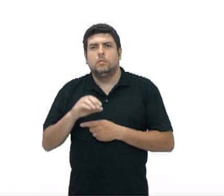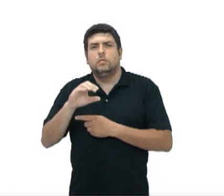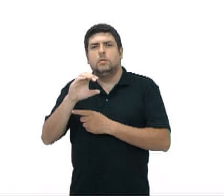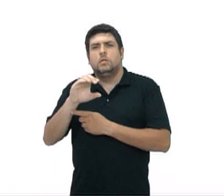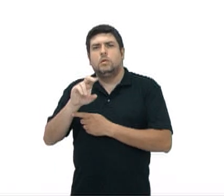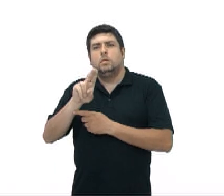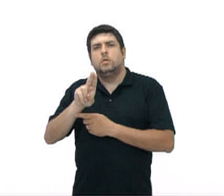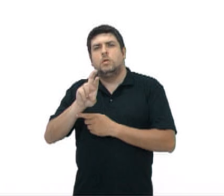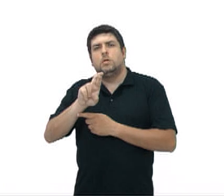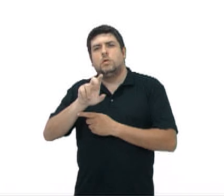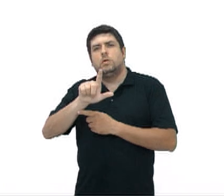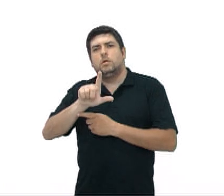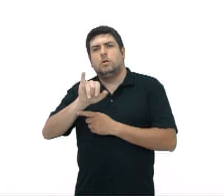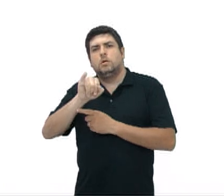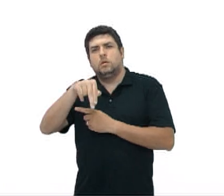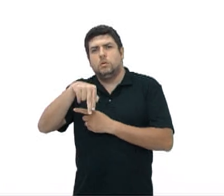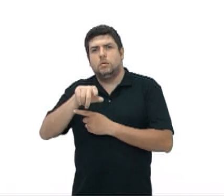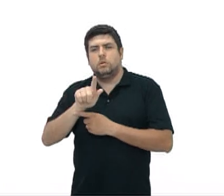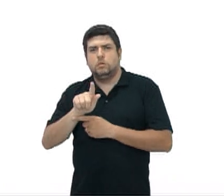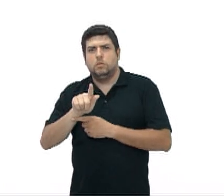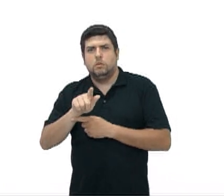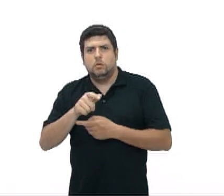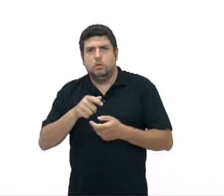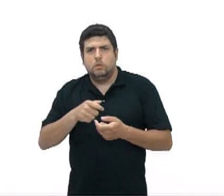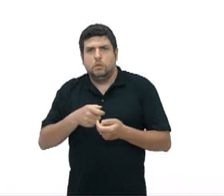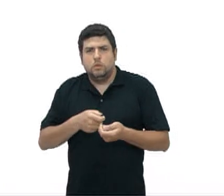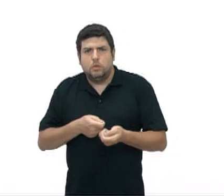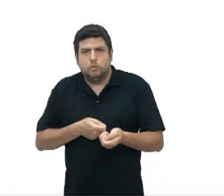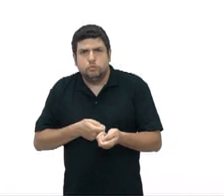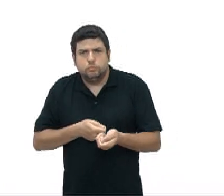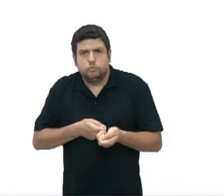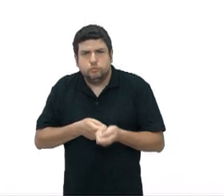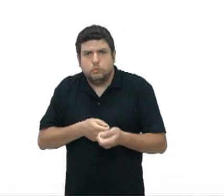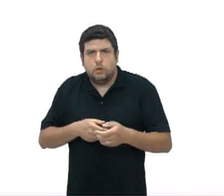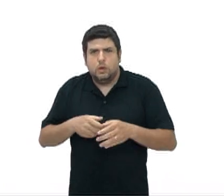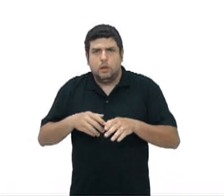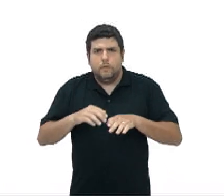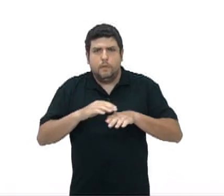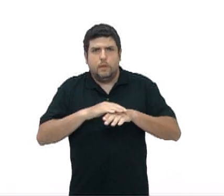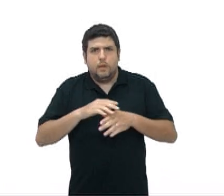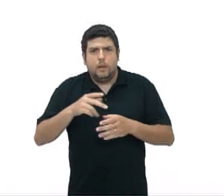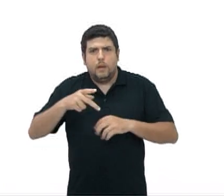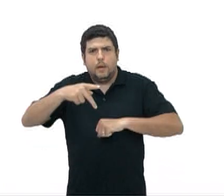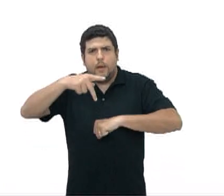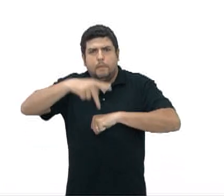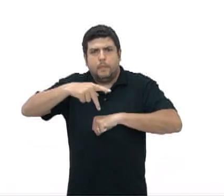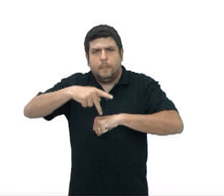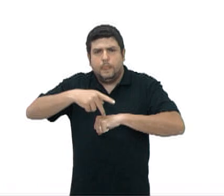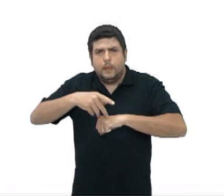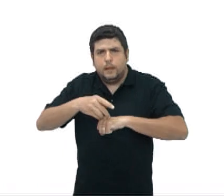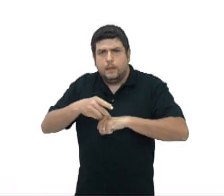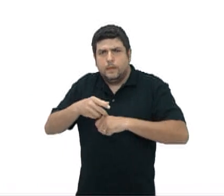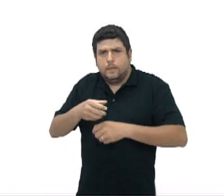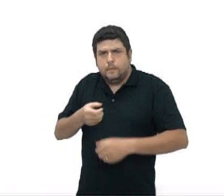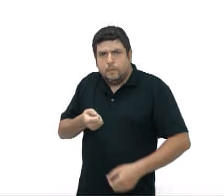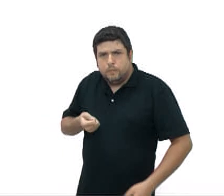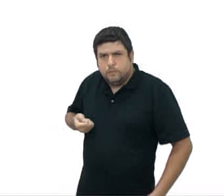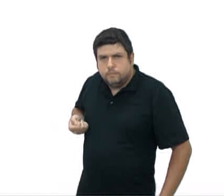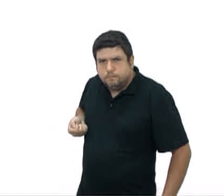gelo e o objetivo máximo é lançar pedras feitas de granito maciço, mais perto possível do alvo.